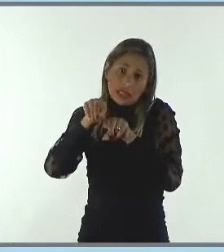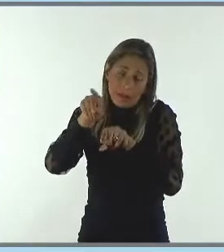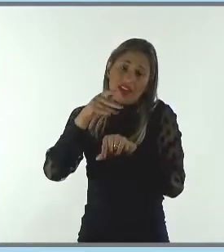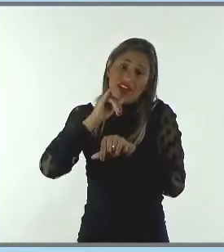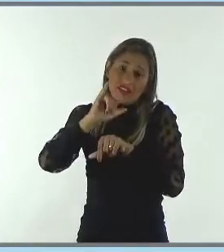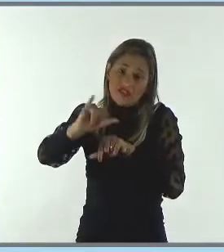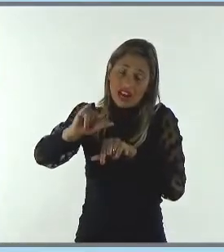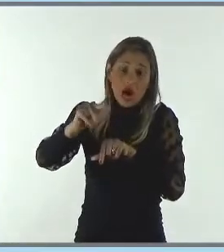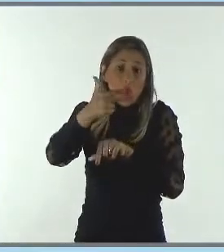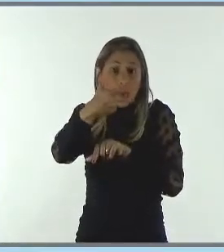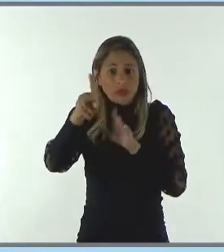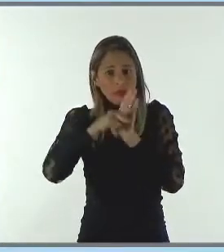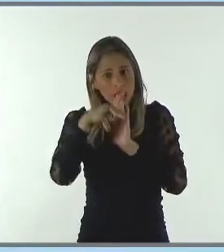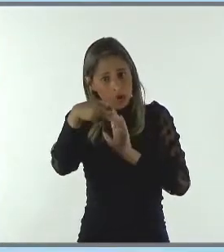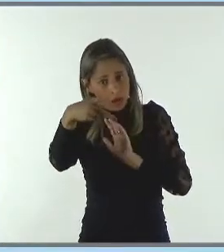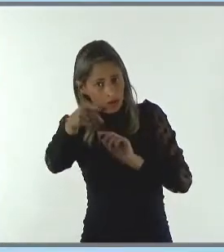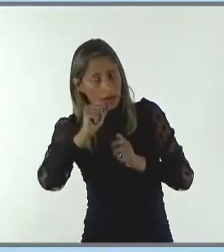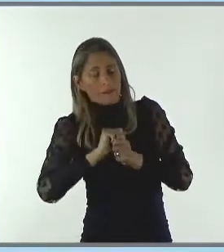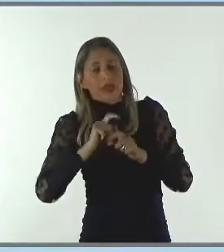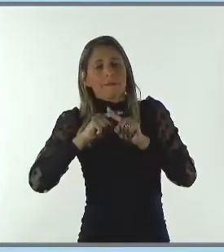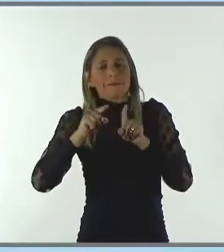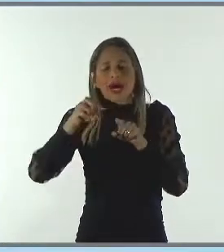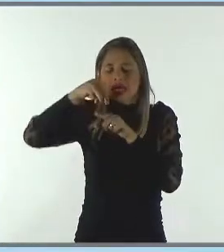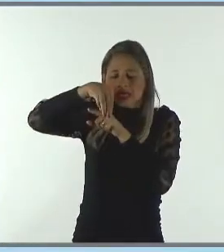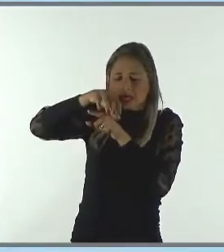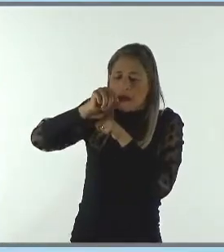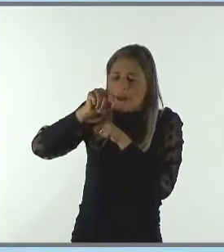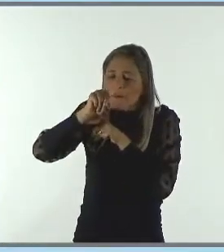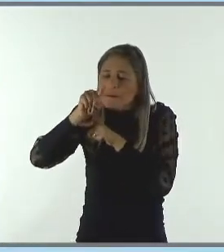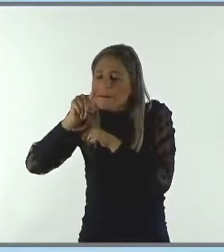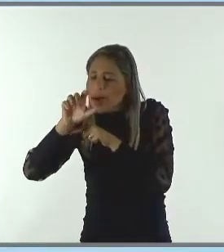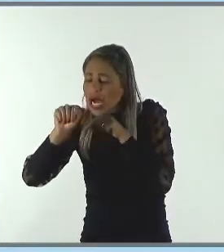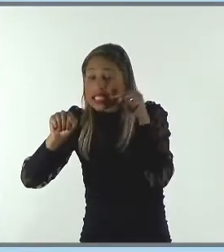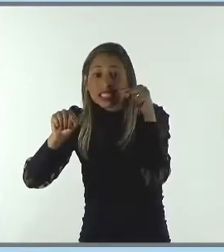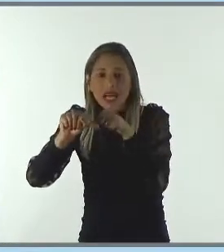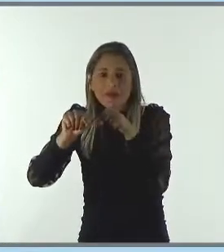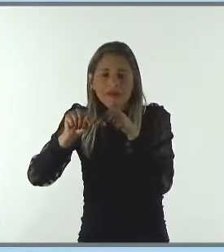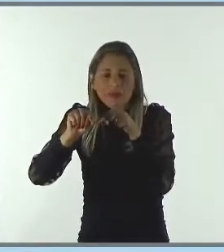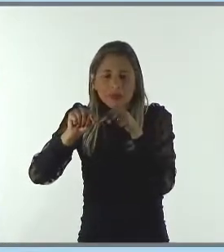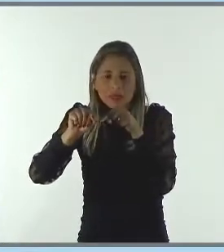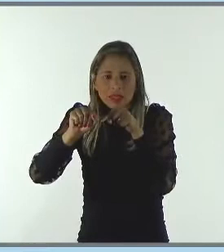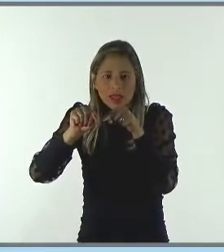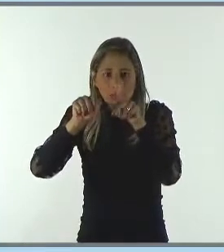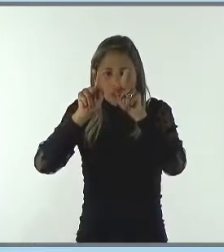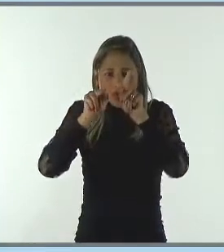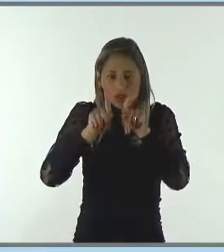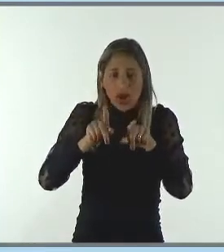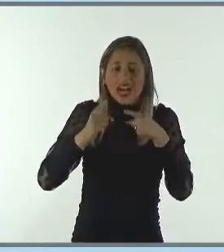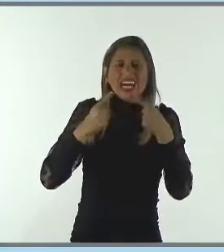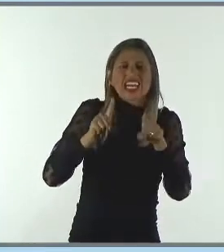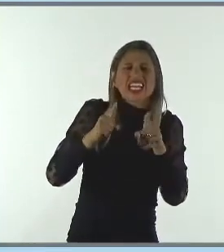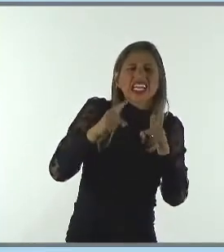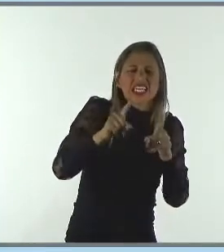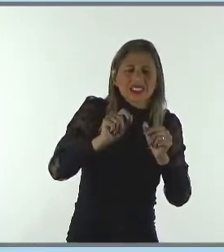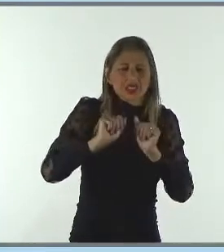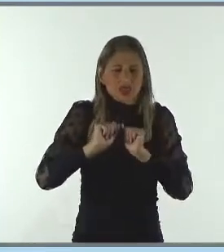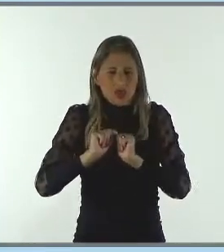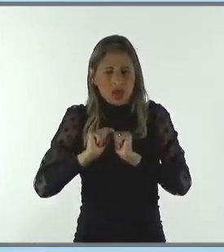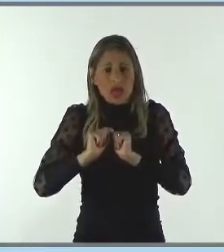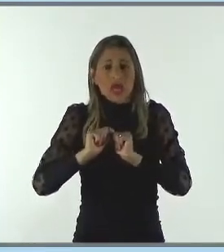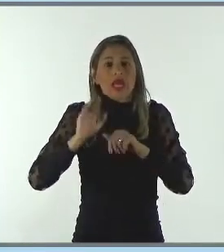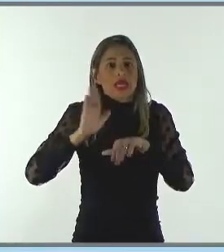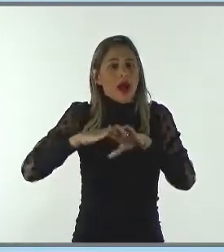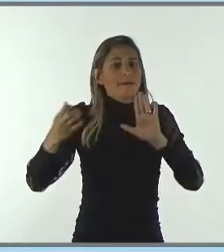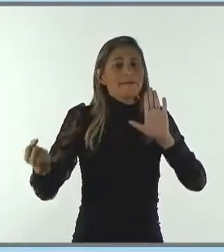fatos individuais. Mas a Masa, ela é, como qualquer sujeito crítico, e essa é uma das marcas